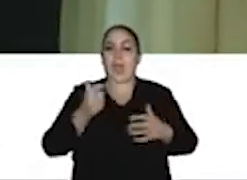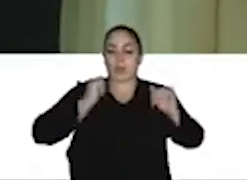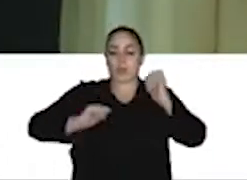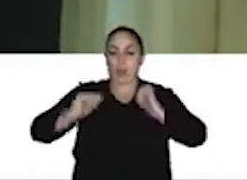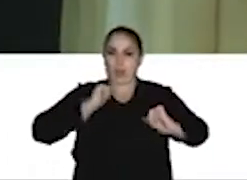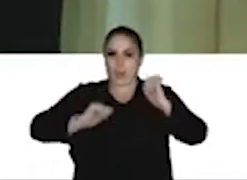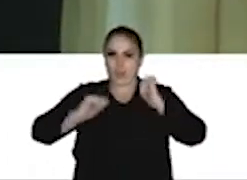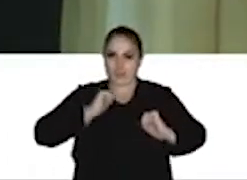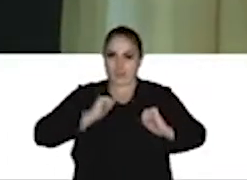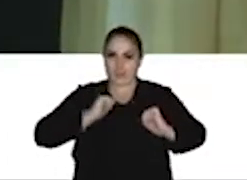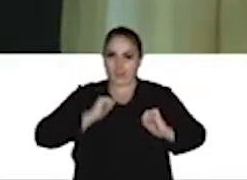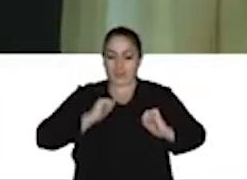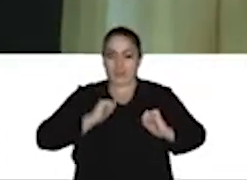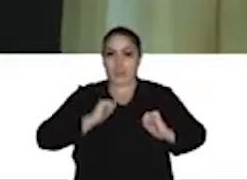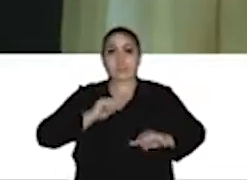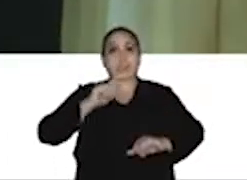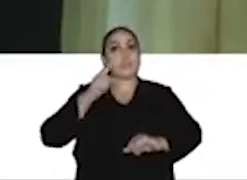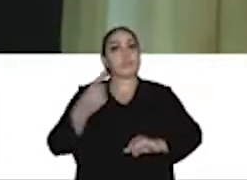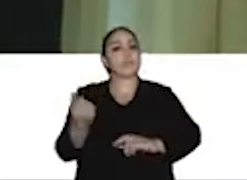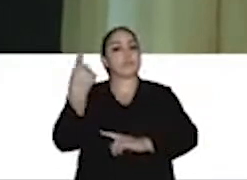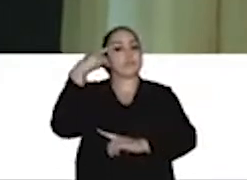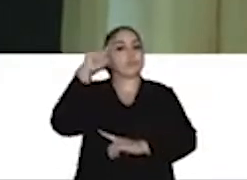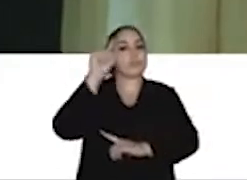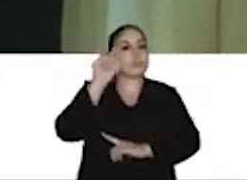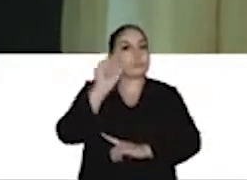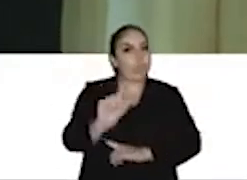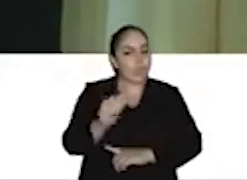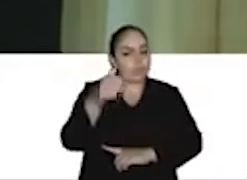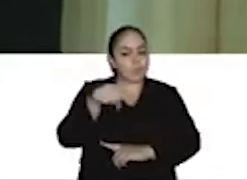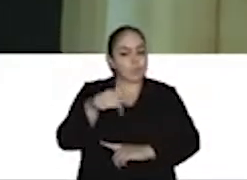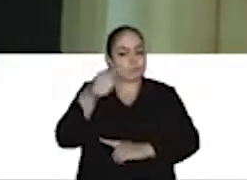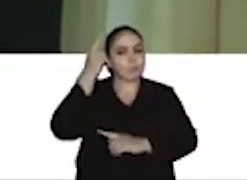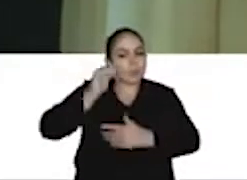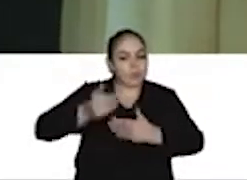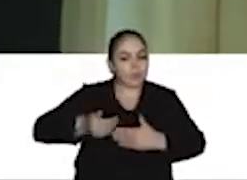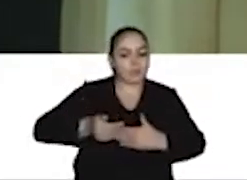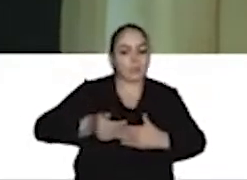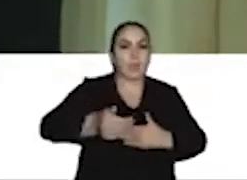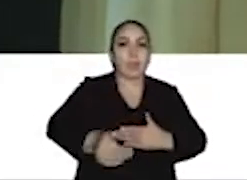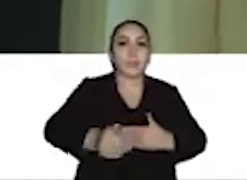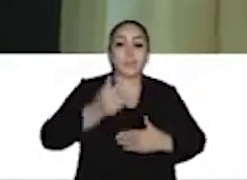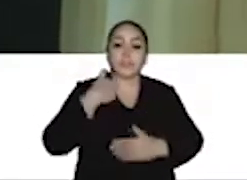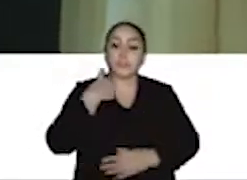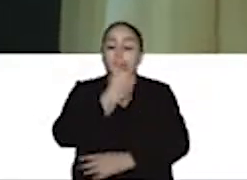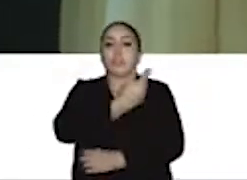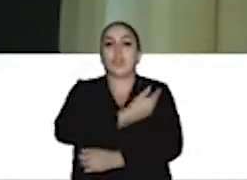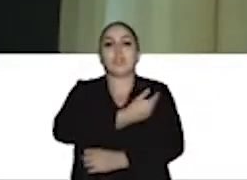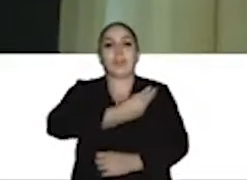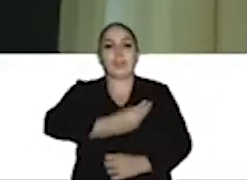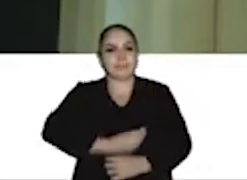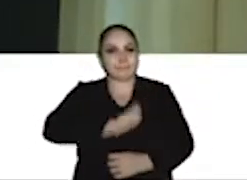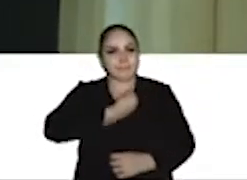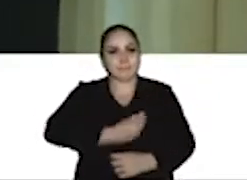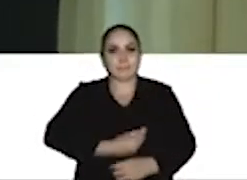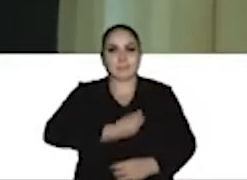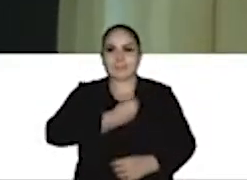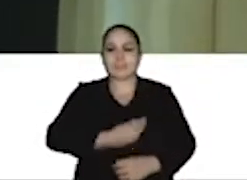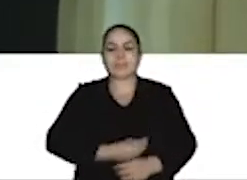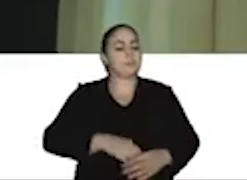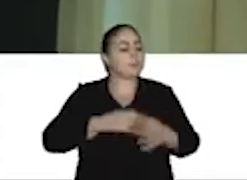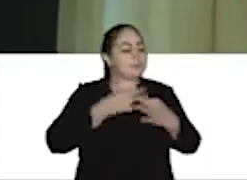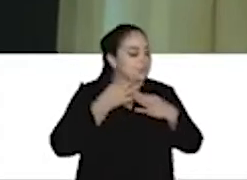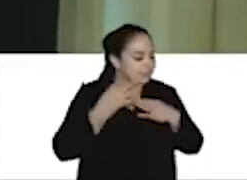ator. E a partir desse dia, gente, desse dia em diante, a nossa vida foi um